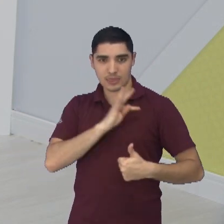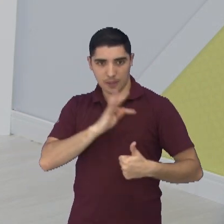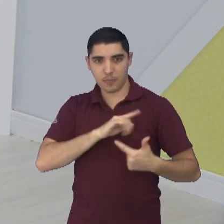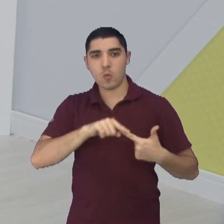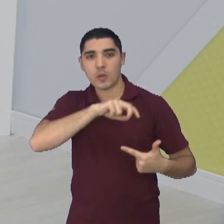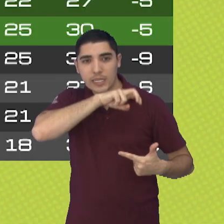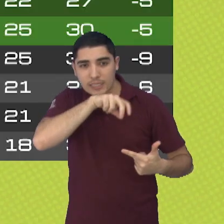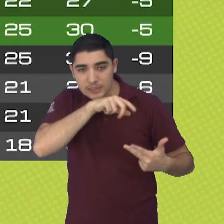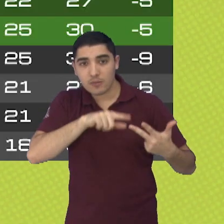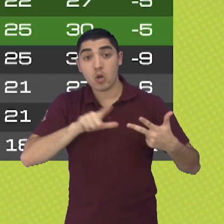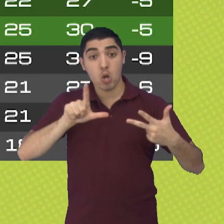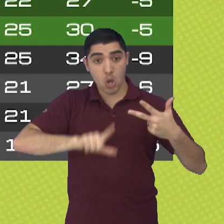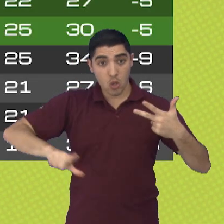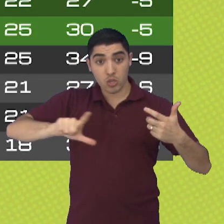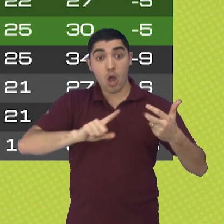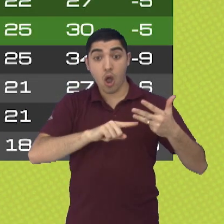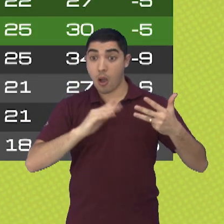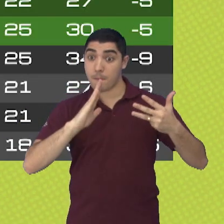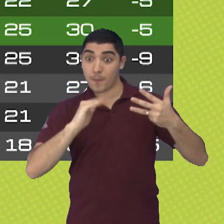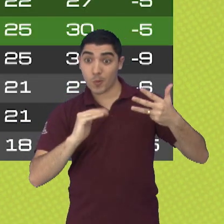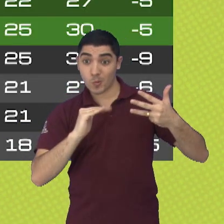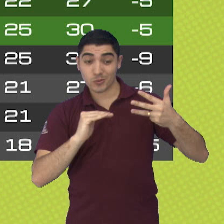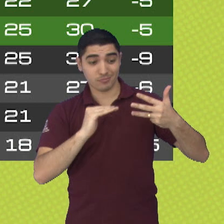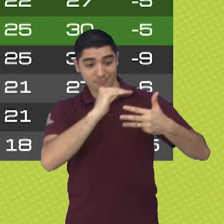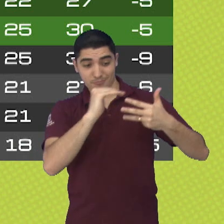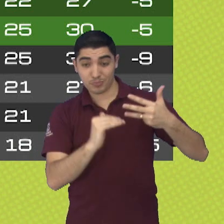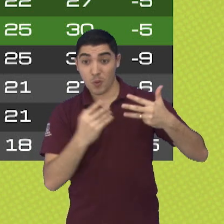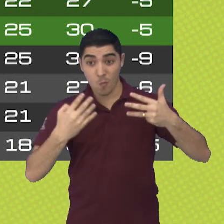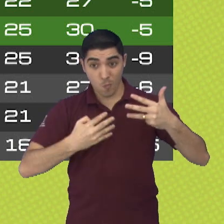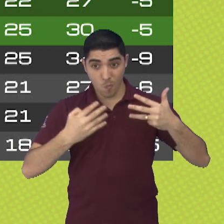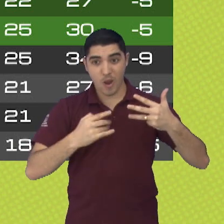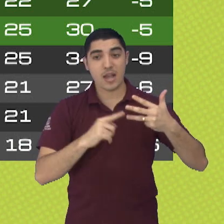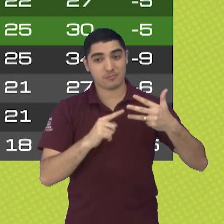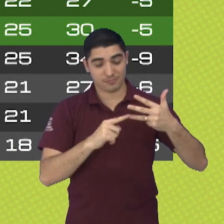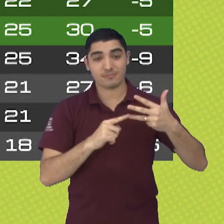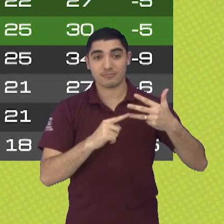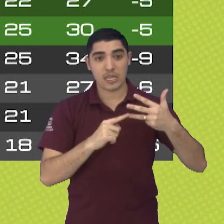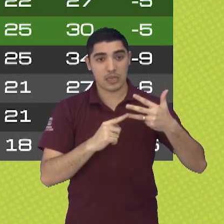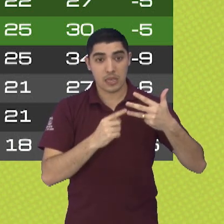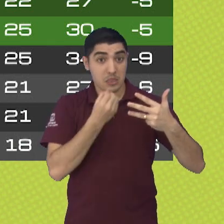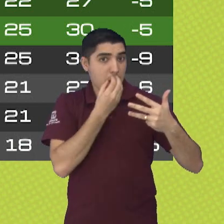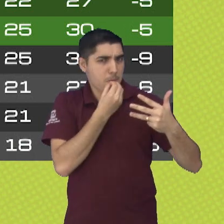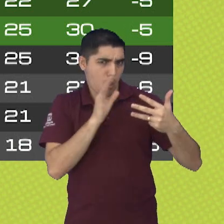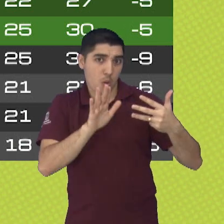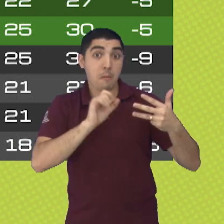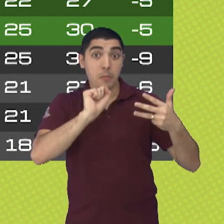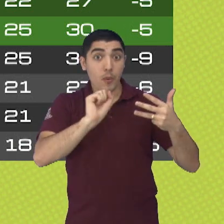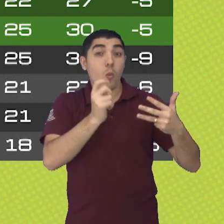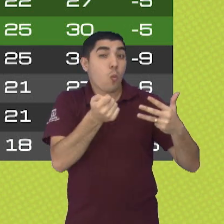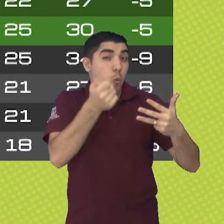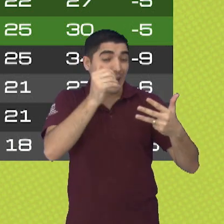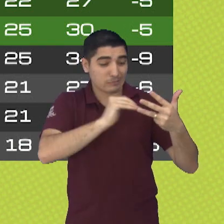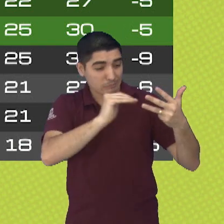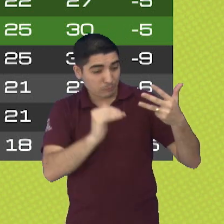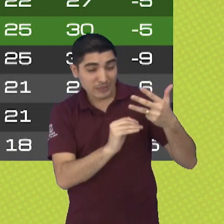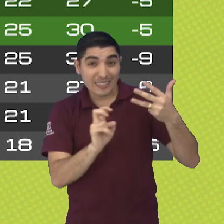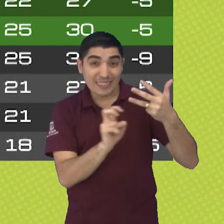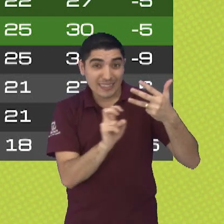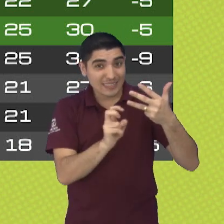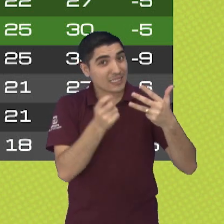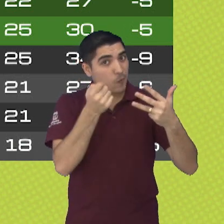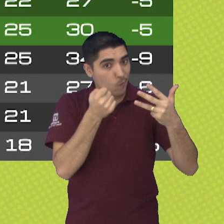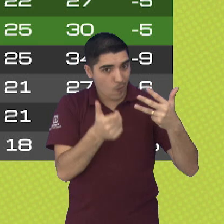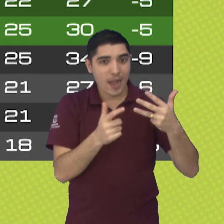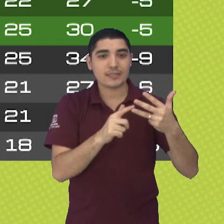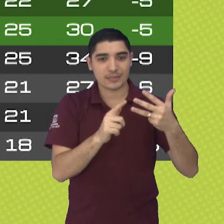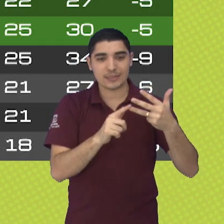Cascavel, Londrina. Olha o Brusque, ó, caiu para a quarta posição. Ainda ficou bom, mas ele poderia ter caído para a quinta posição, dependendo aí dos resultados.